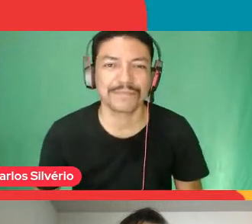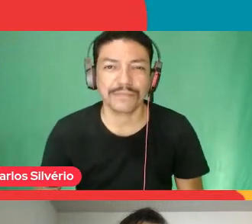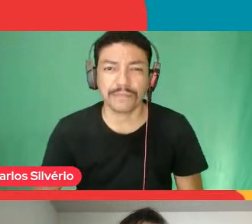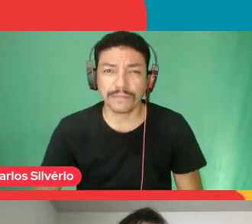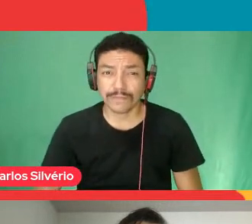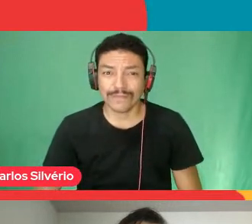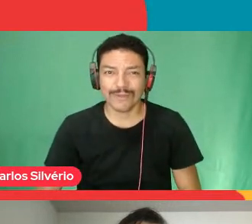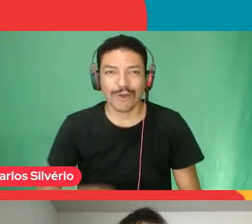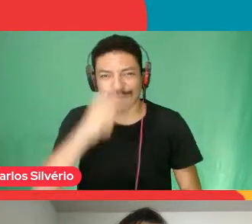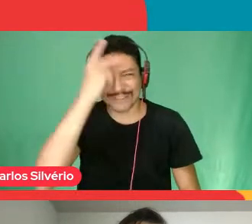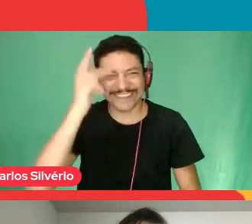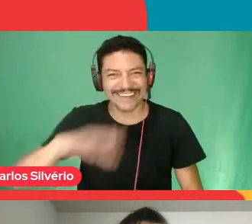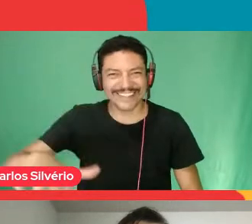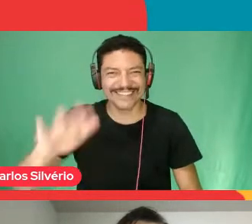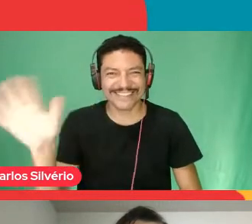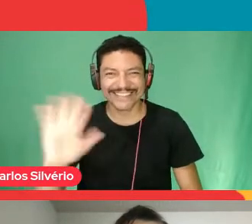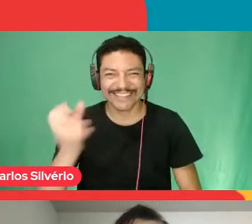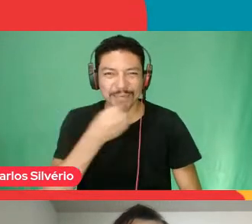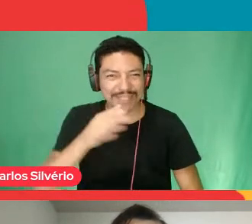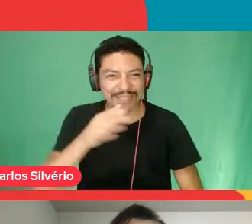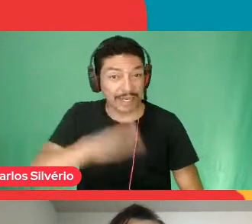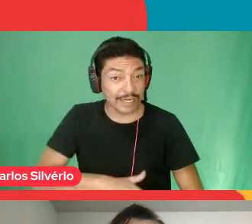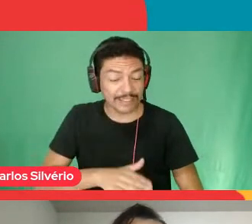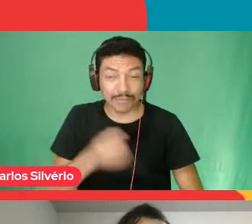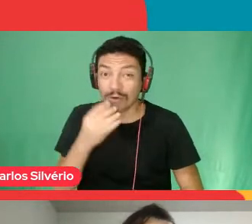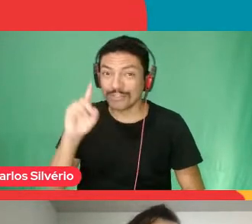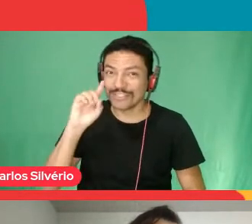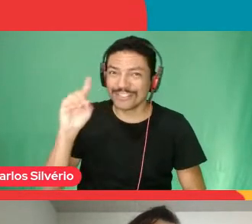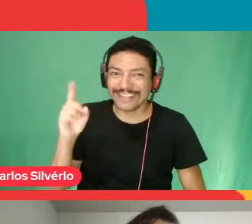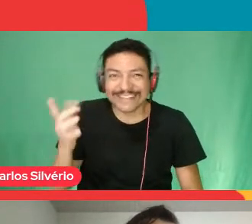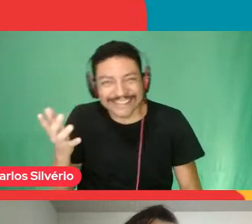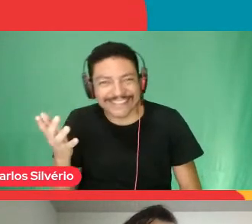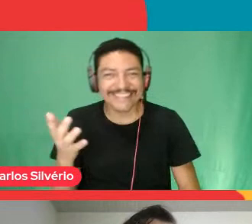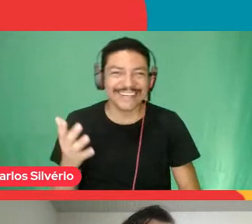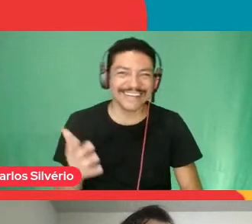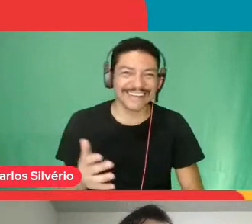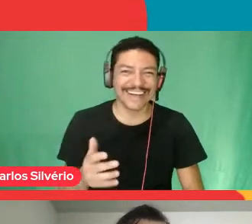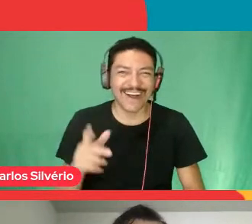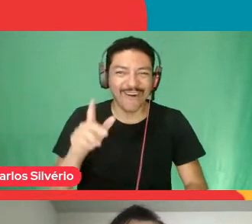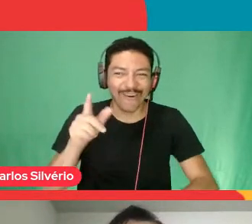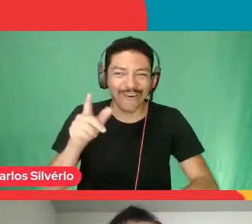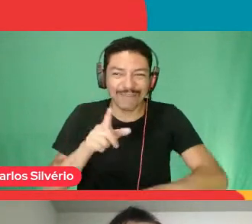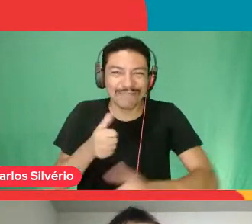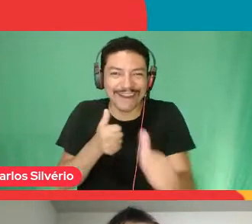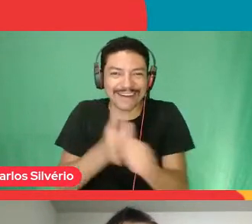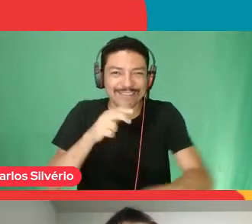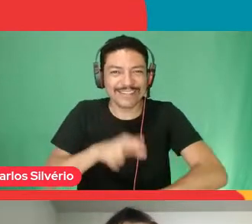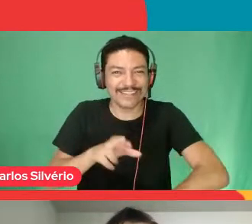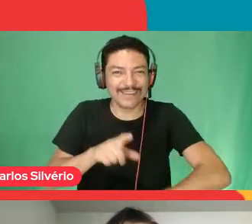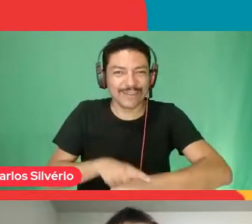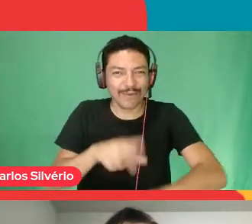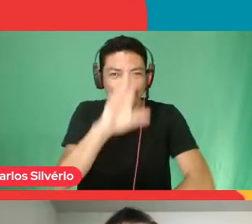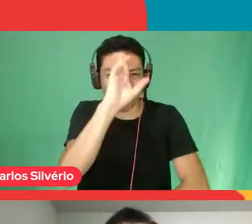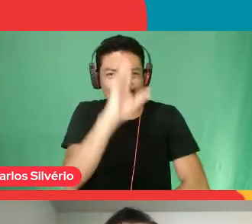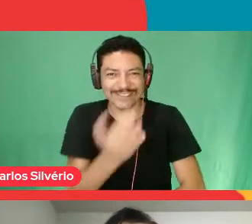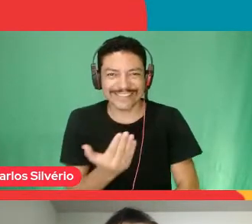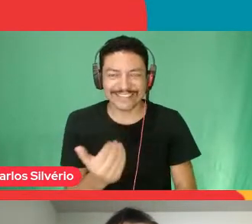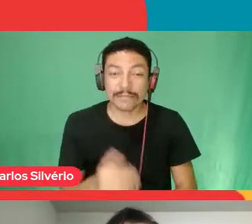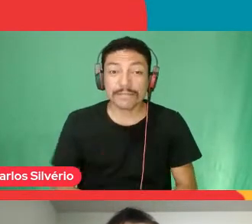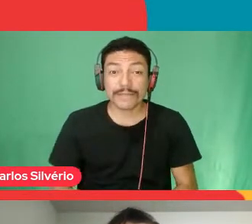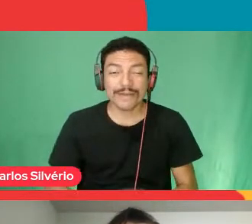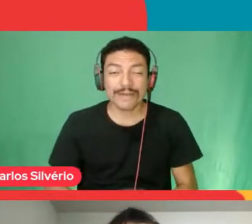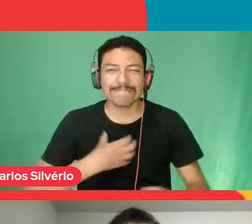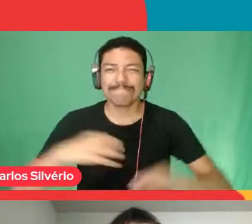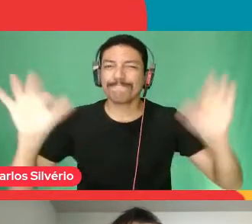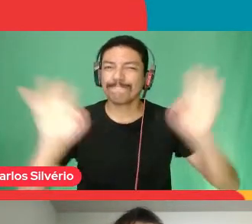Oi, pessoal. Boa tarde, bom dia, boa tarde. Estamos aí nessa viradinha. Muito, muito feliz de estar aqui com